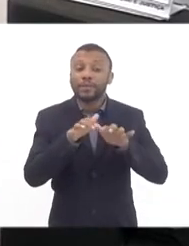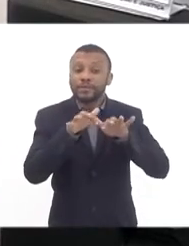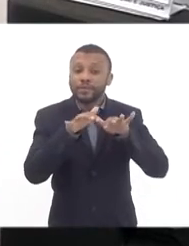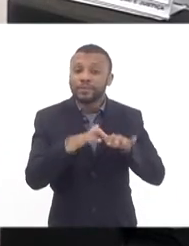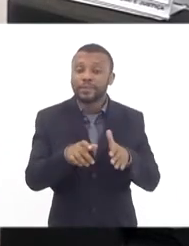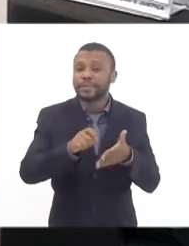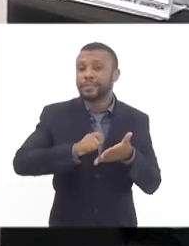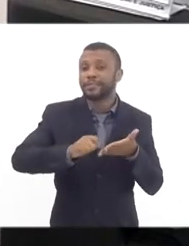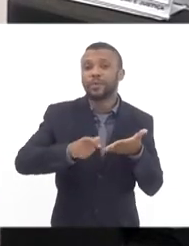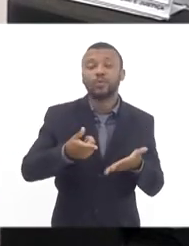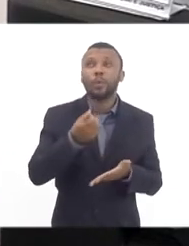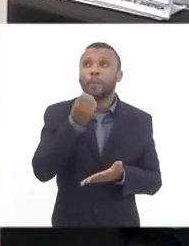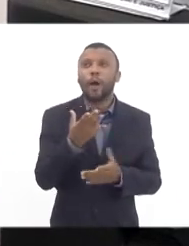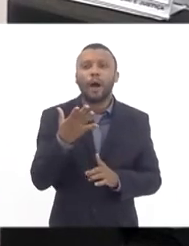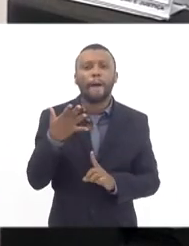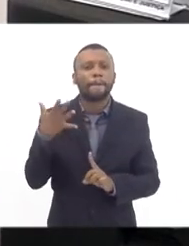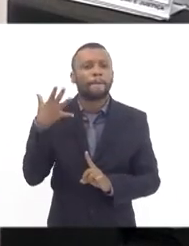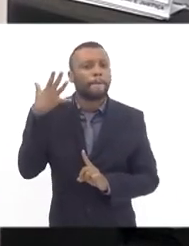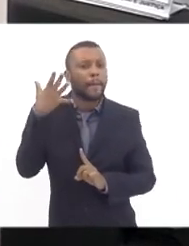uma boa oradora.